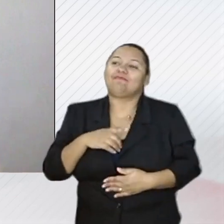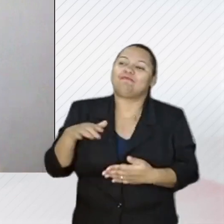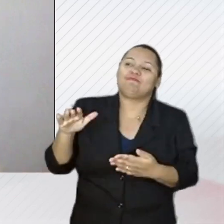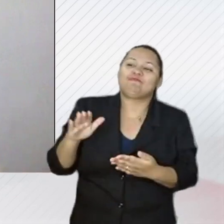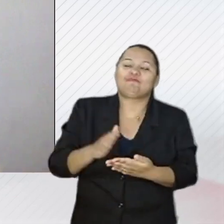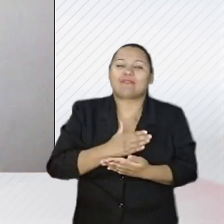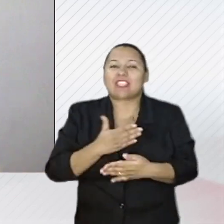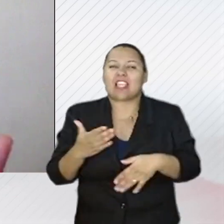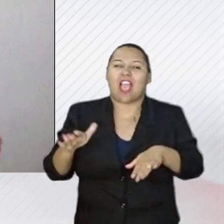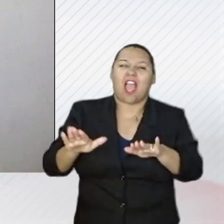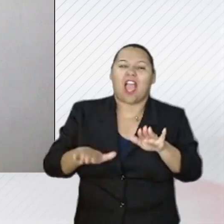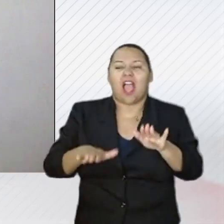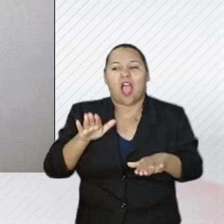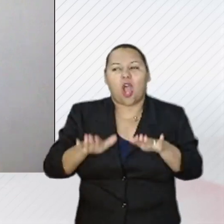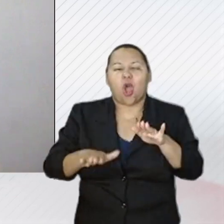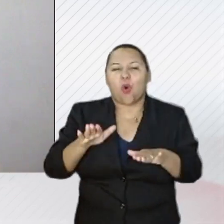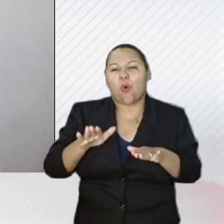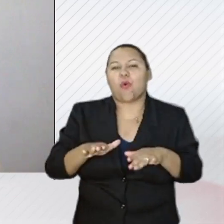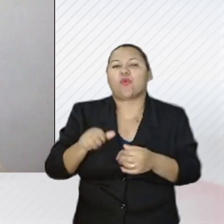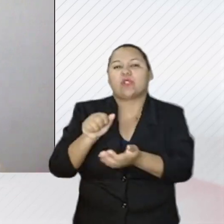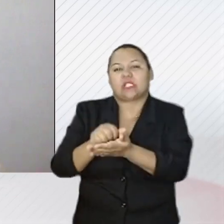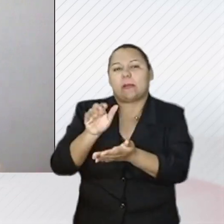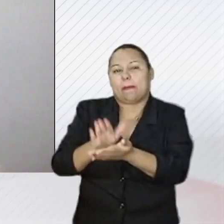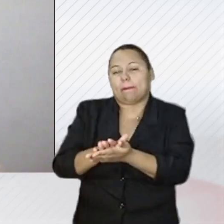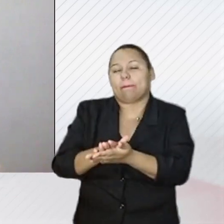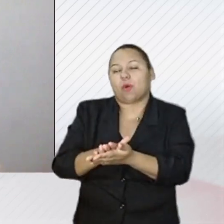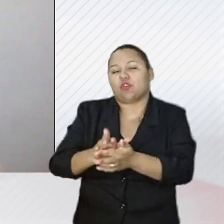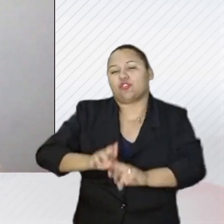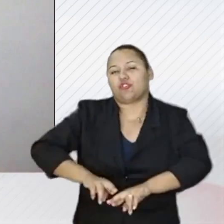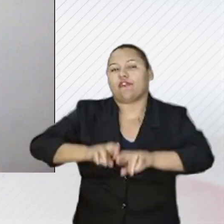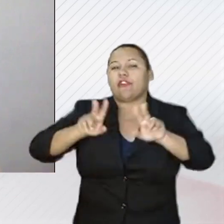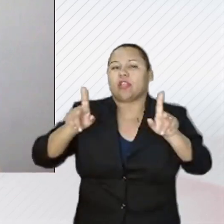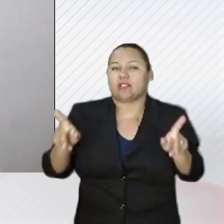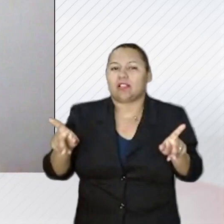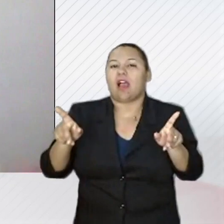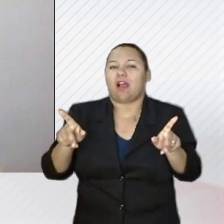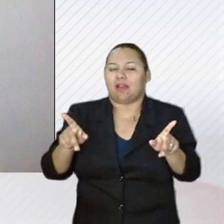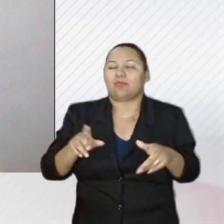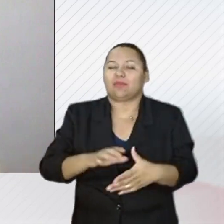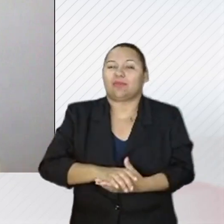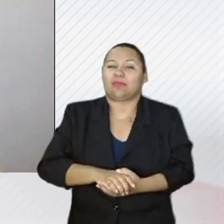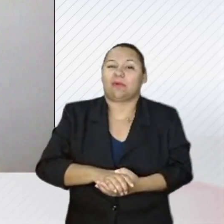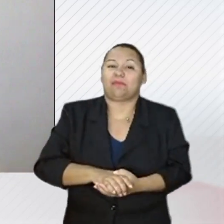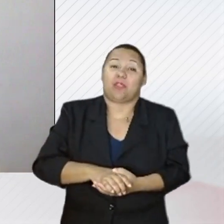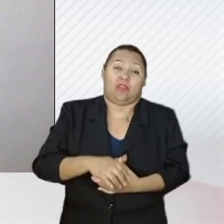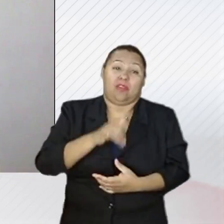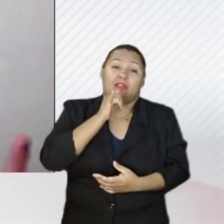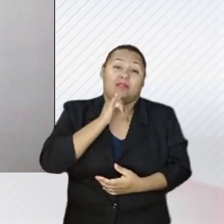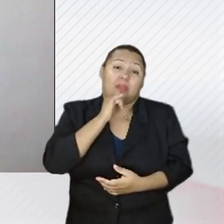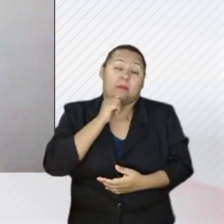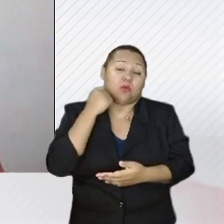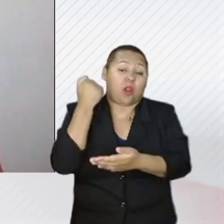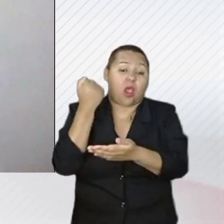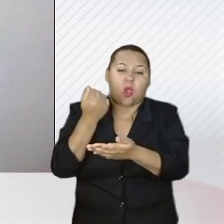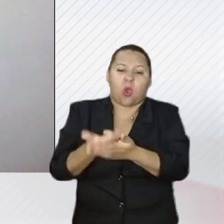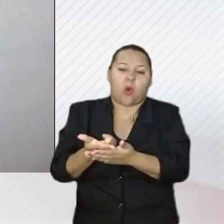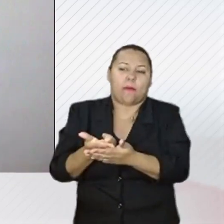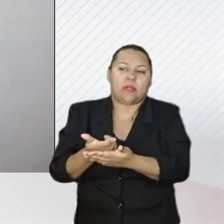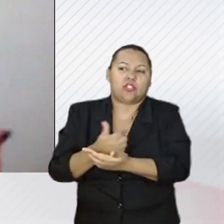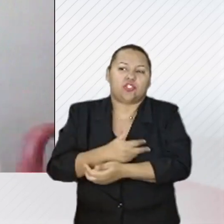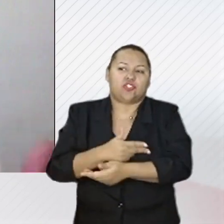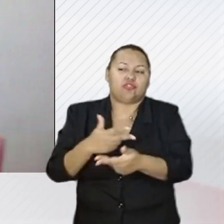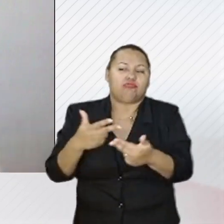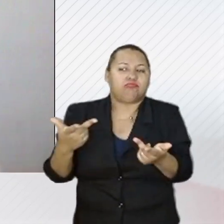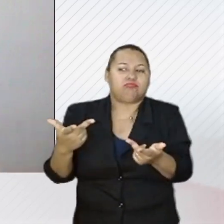impostos que seriam diferenciados, como, por exemplo, a questão do transporte na compra de produtos